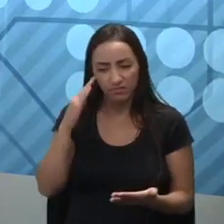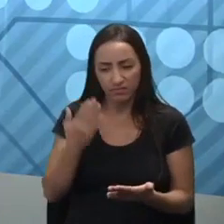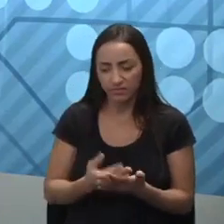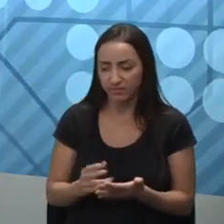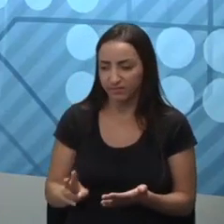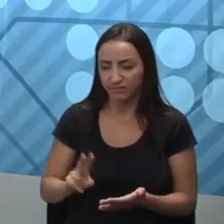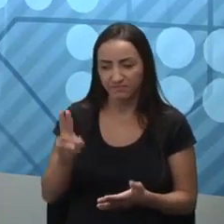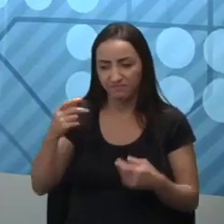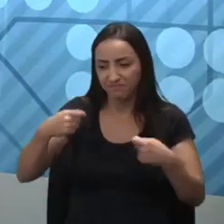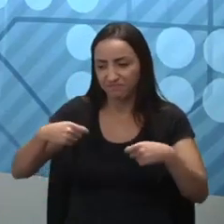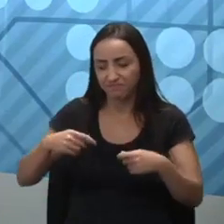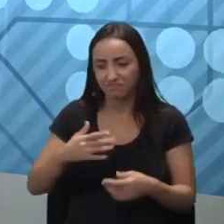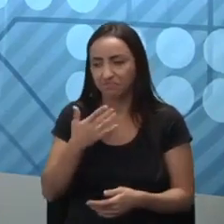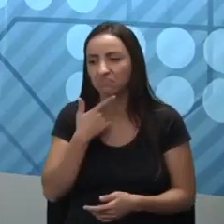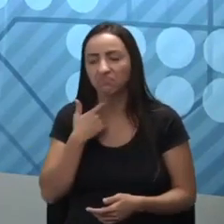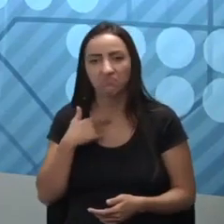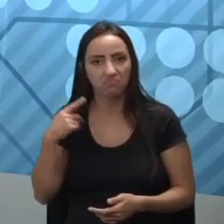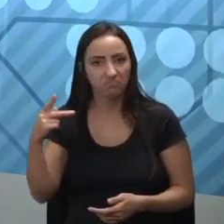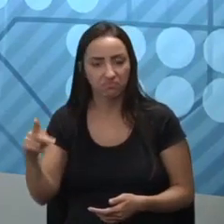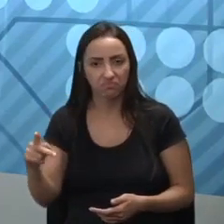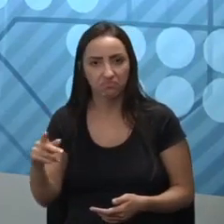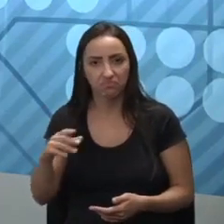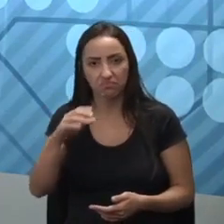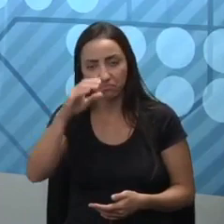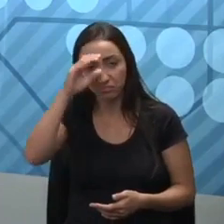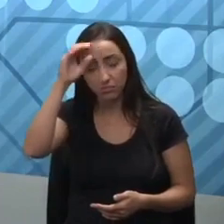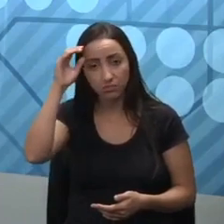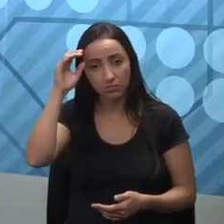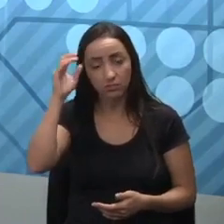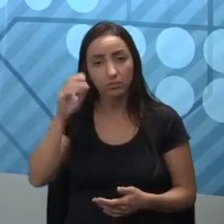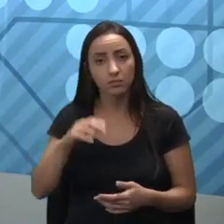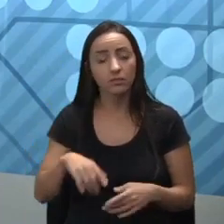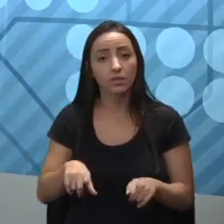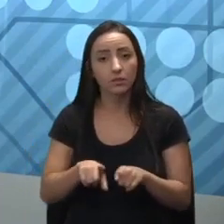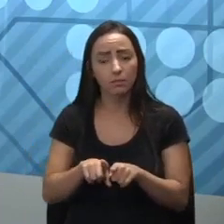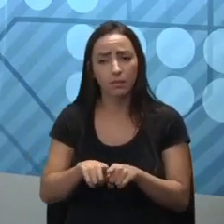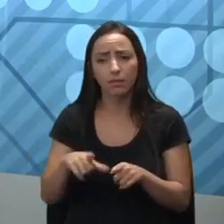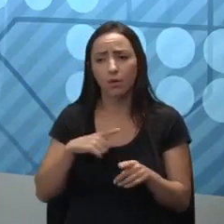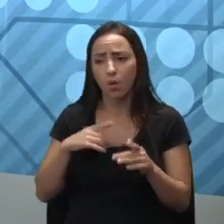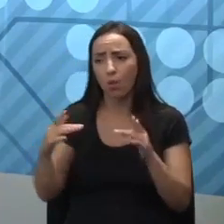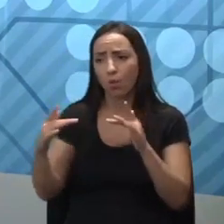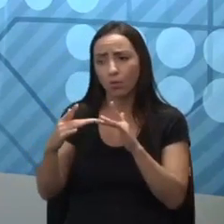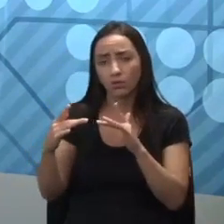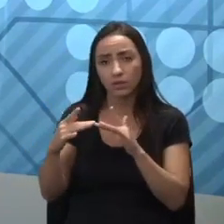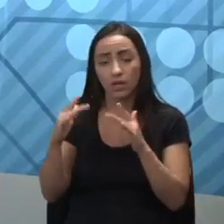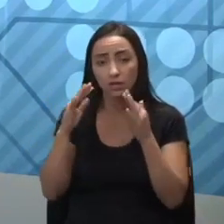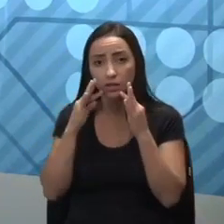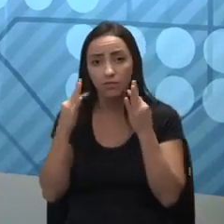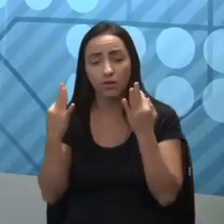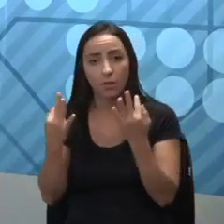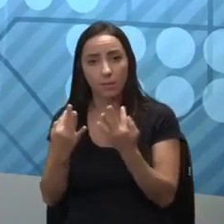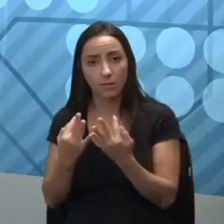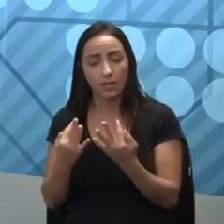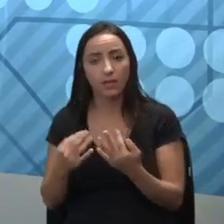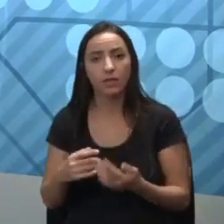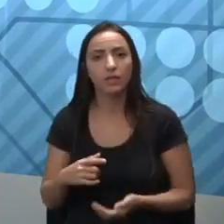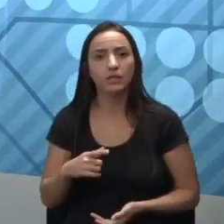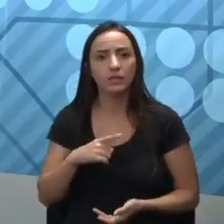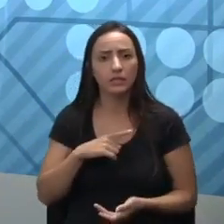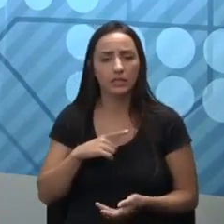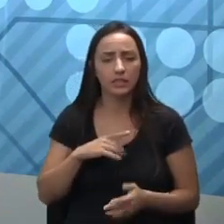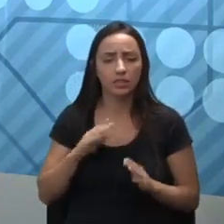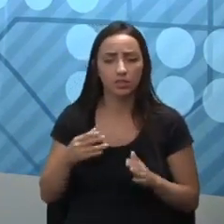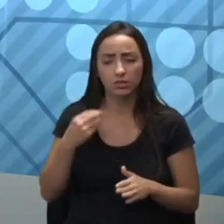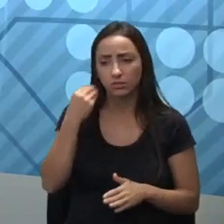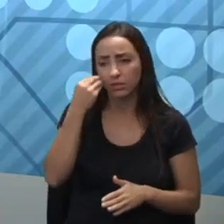valores, necessidades, desejos do seu cliente. Tem contato com a família ali também, que tem uma bagagem